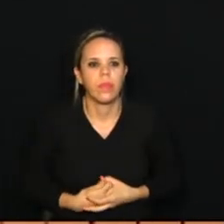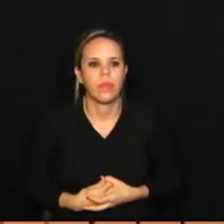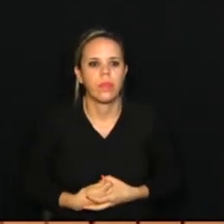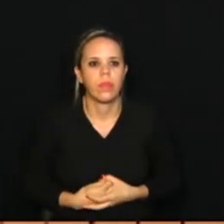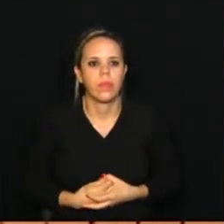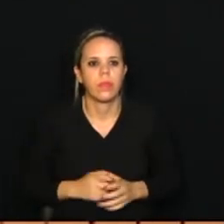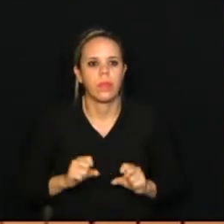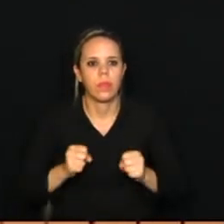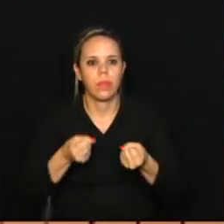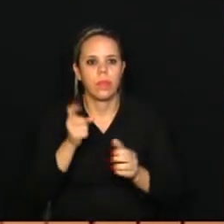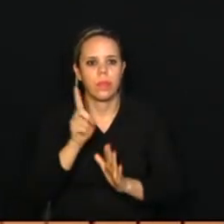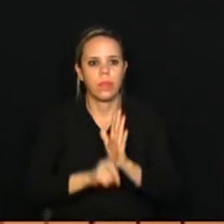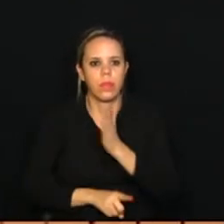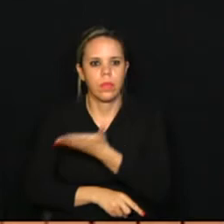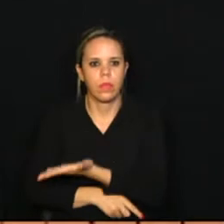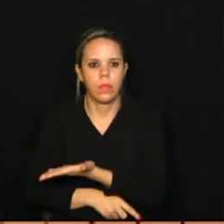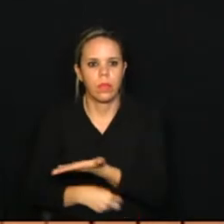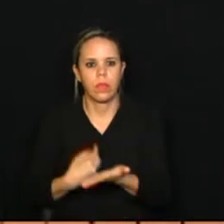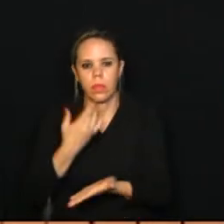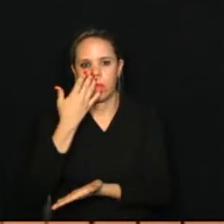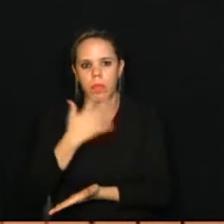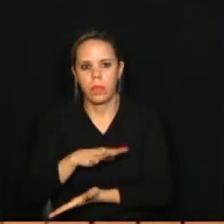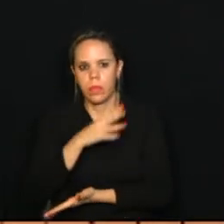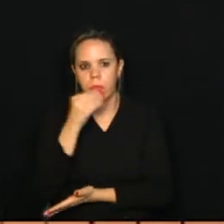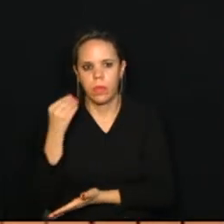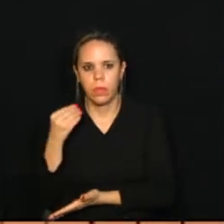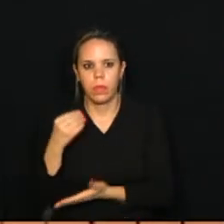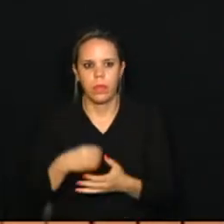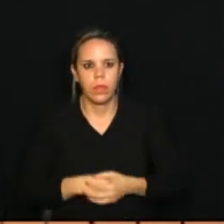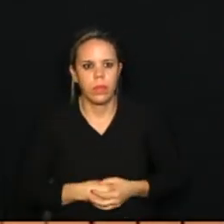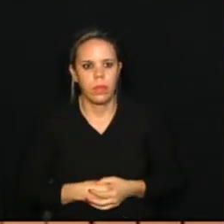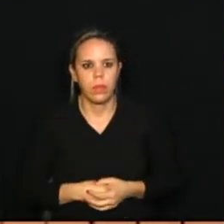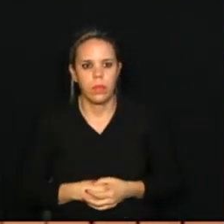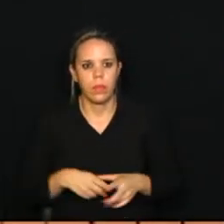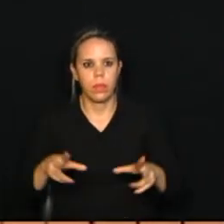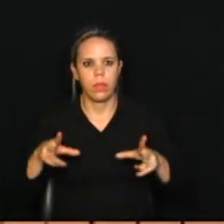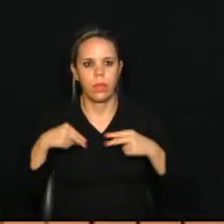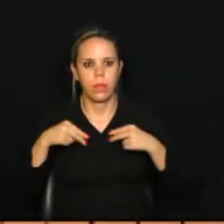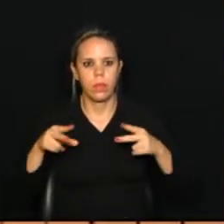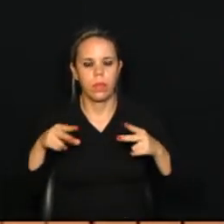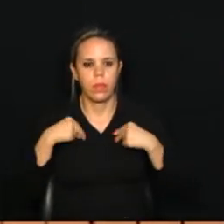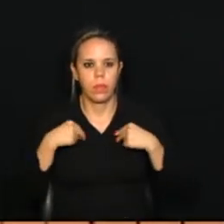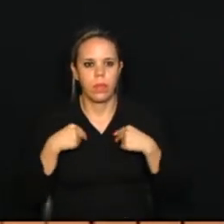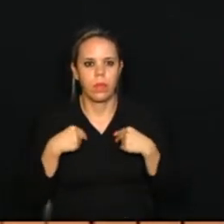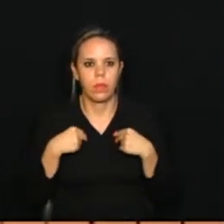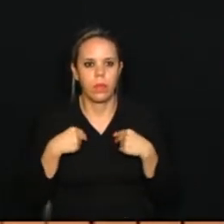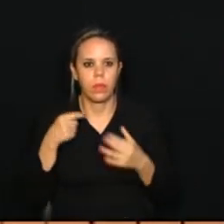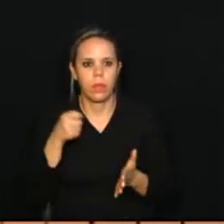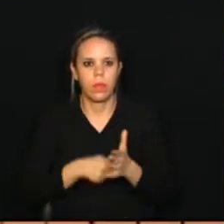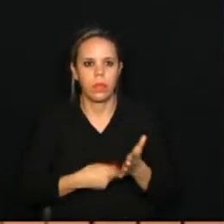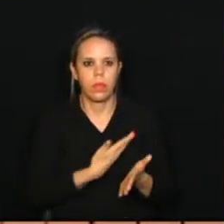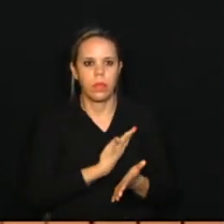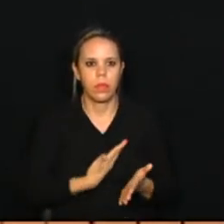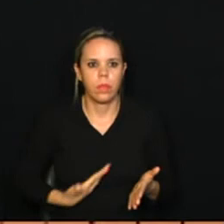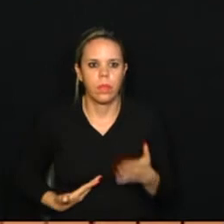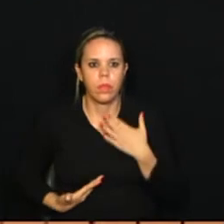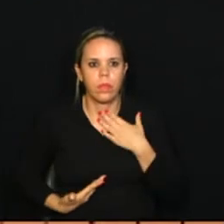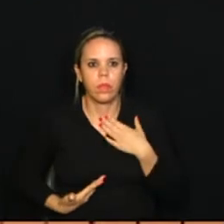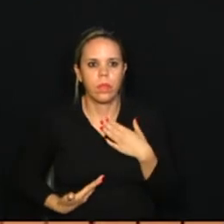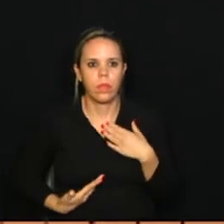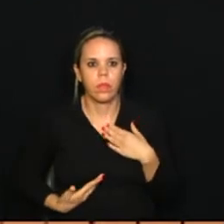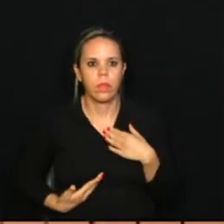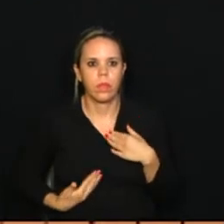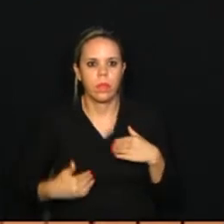Defender os direitos das nossas crianças e adolescentes que merecem políticas públicas, não só